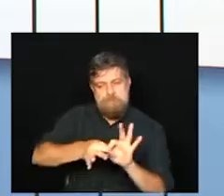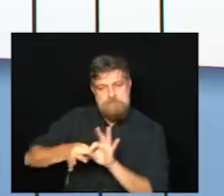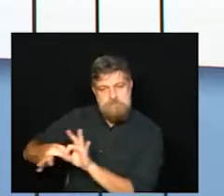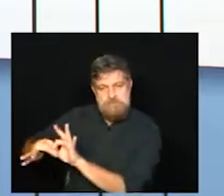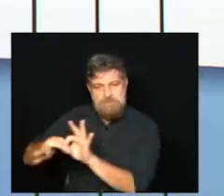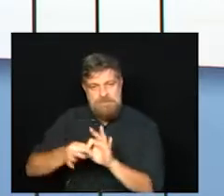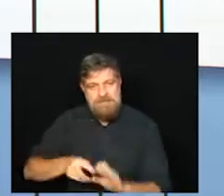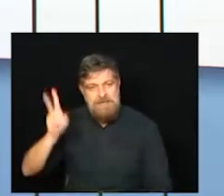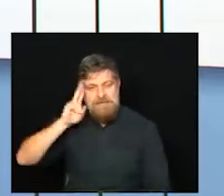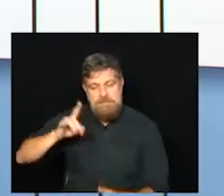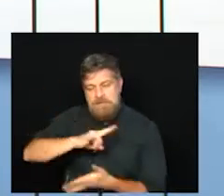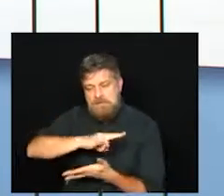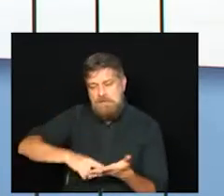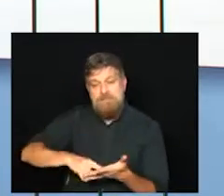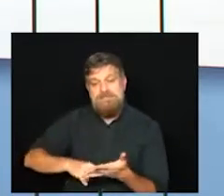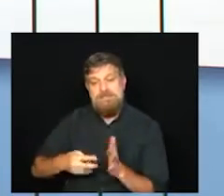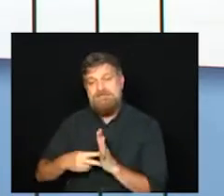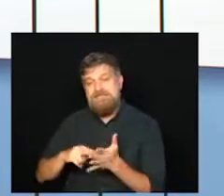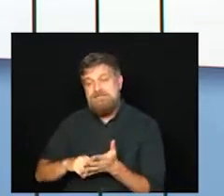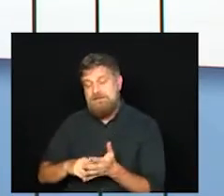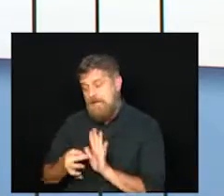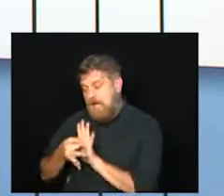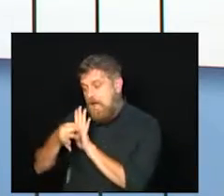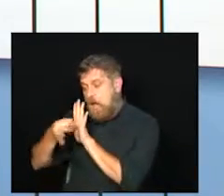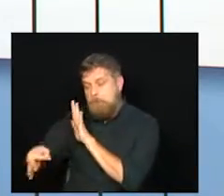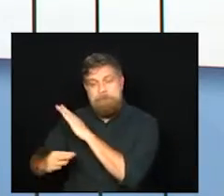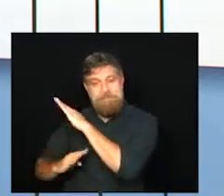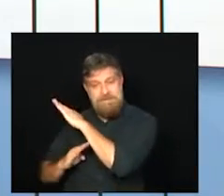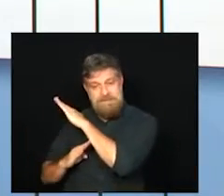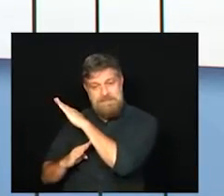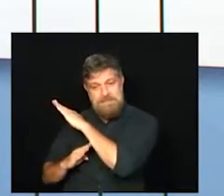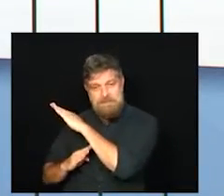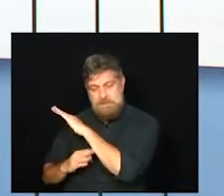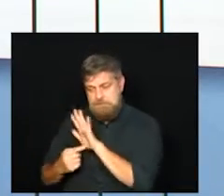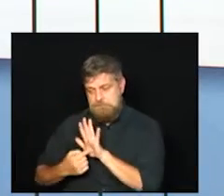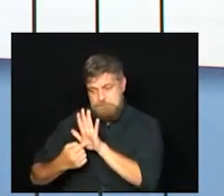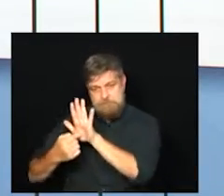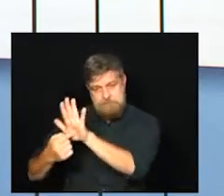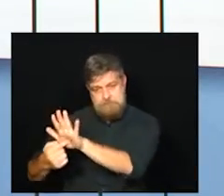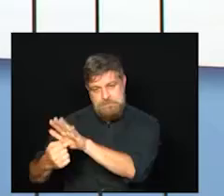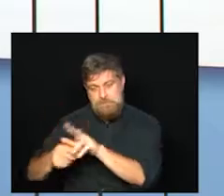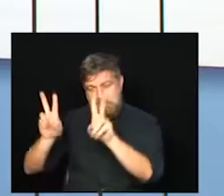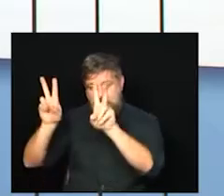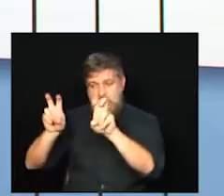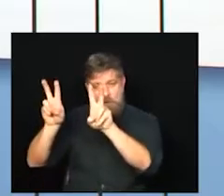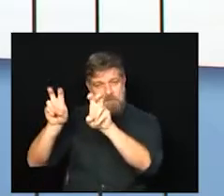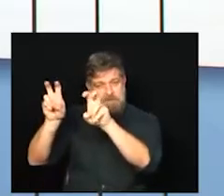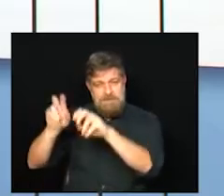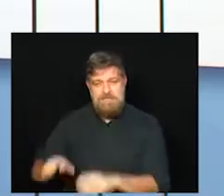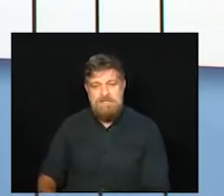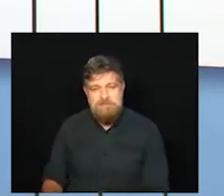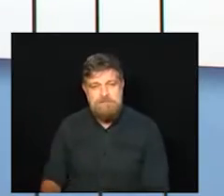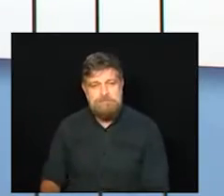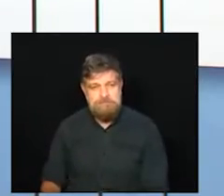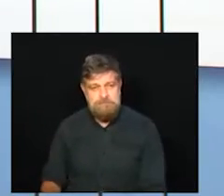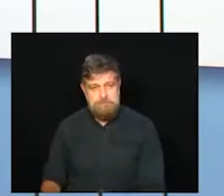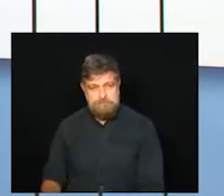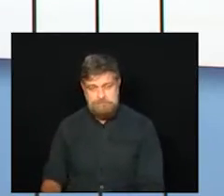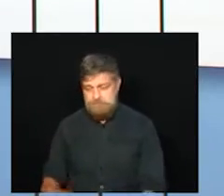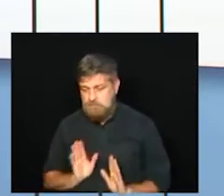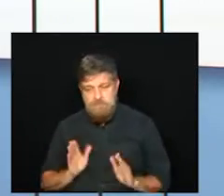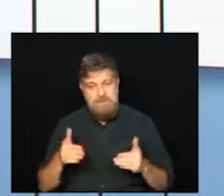que a moção representa a opinião do Legislativo acerca de um tema que não